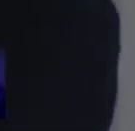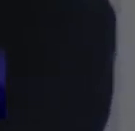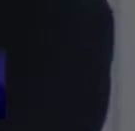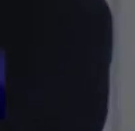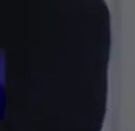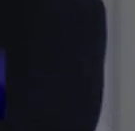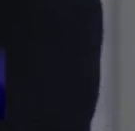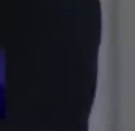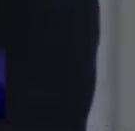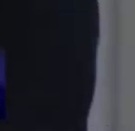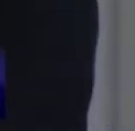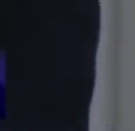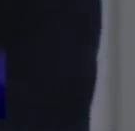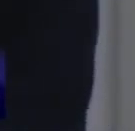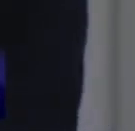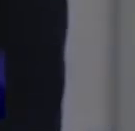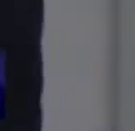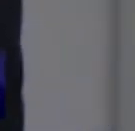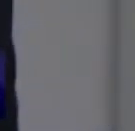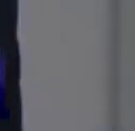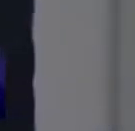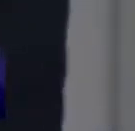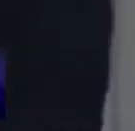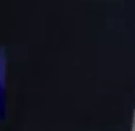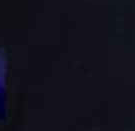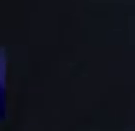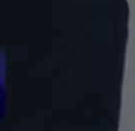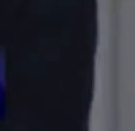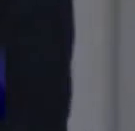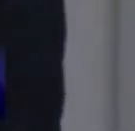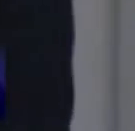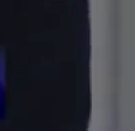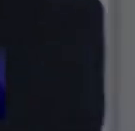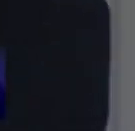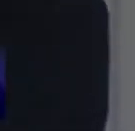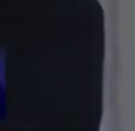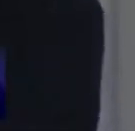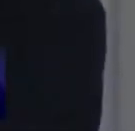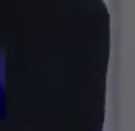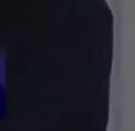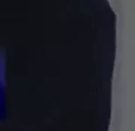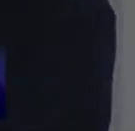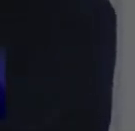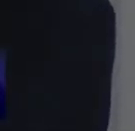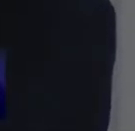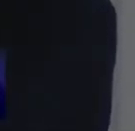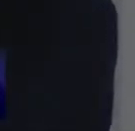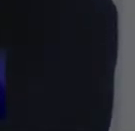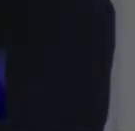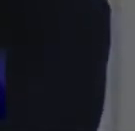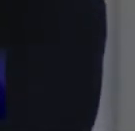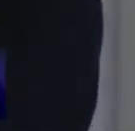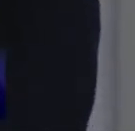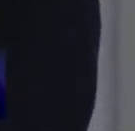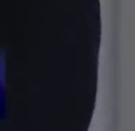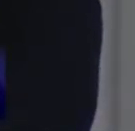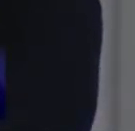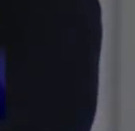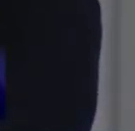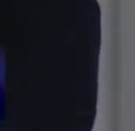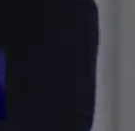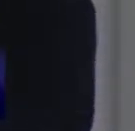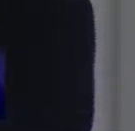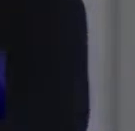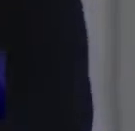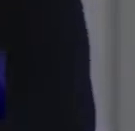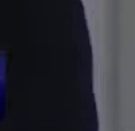Thaís, porque a gente pede lá na prefeitura o levantamento das pessoas das ruas que não tem nome ainda, e chega